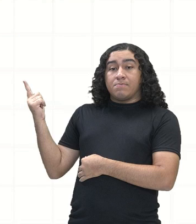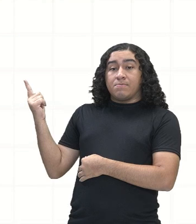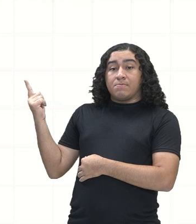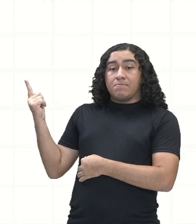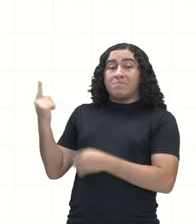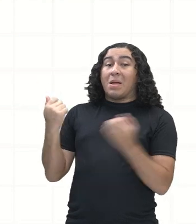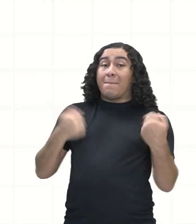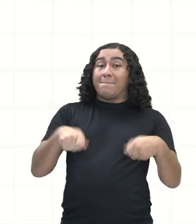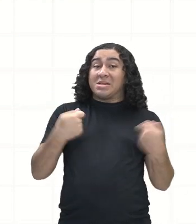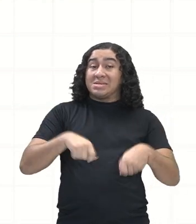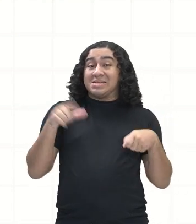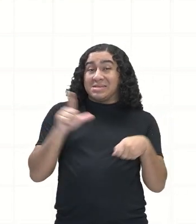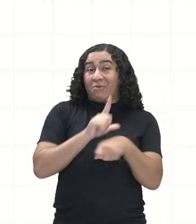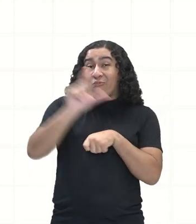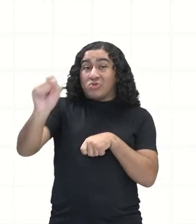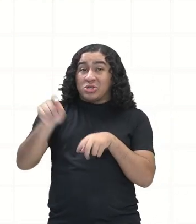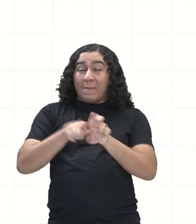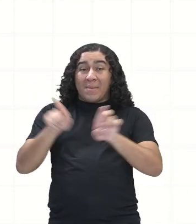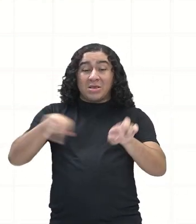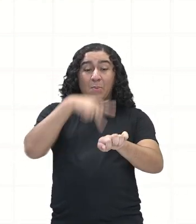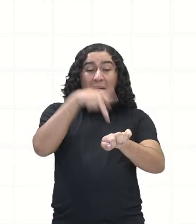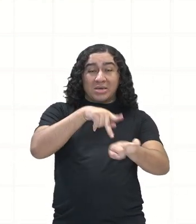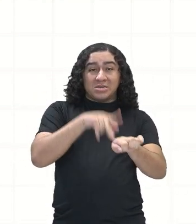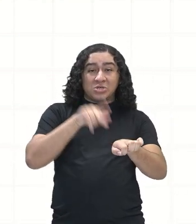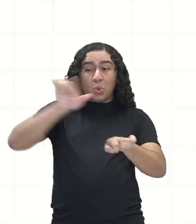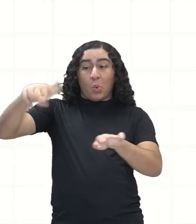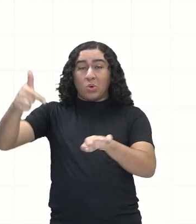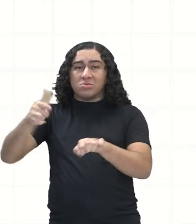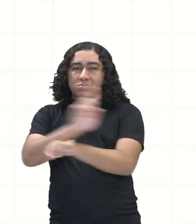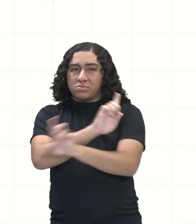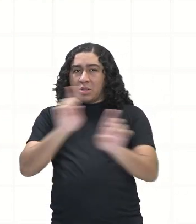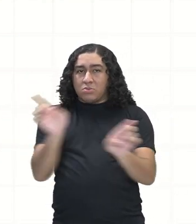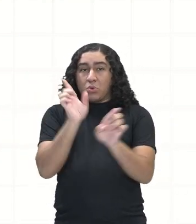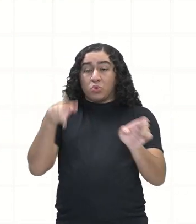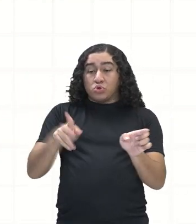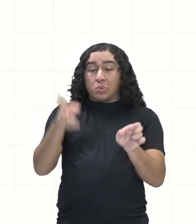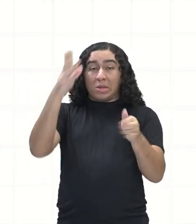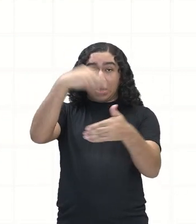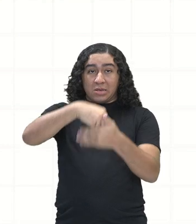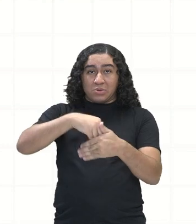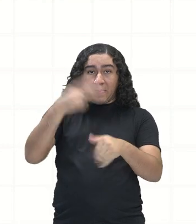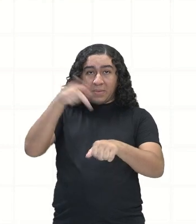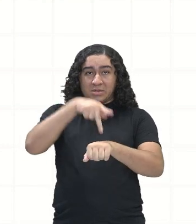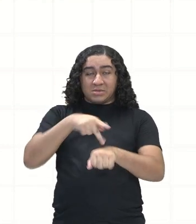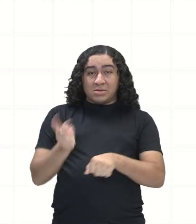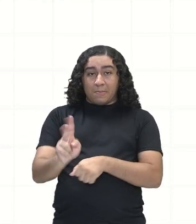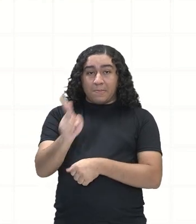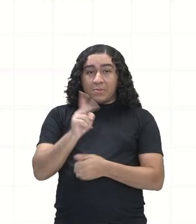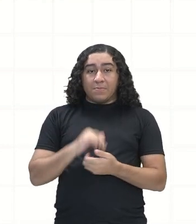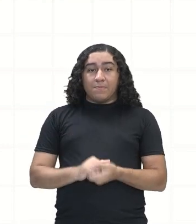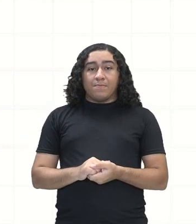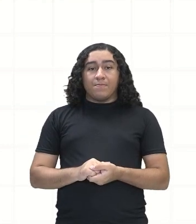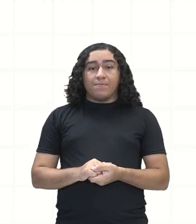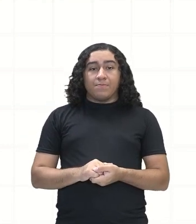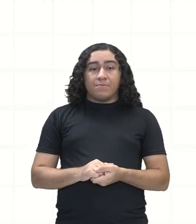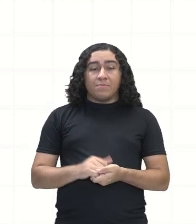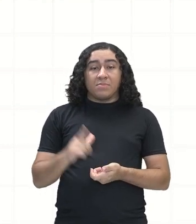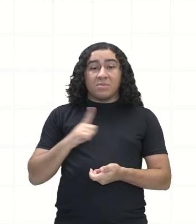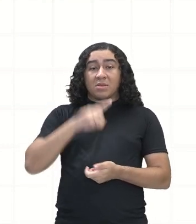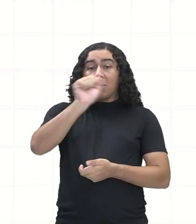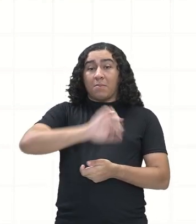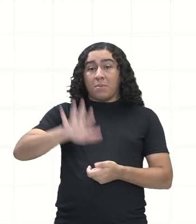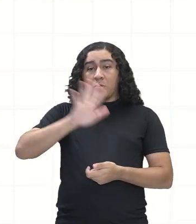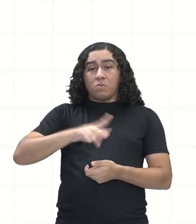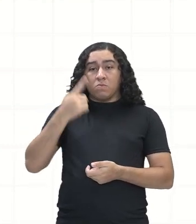teve que fugir, só que ela não saiu do país onde ela está. Nessa próxima tela, pessoal, nós temos aí algum mapa mundi, na